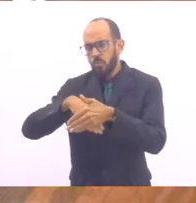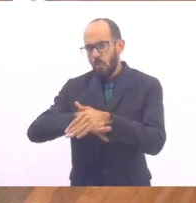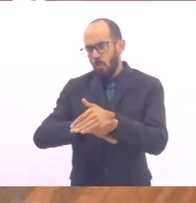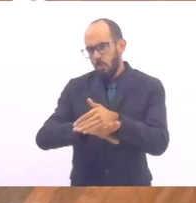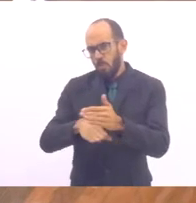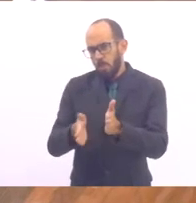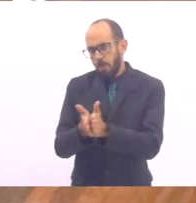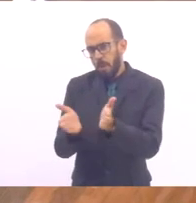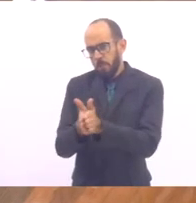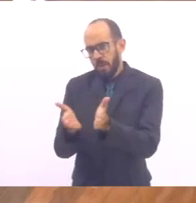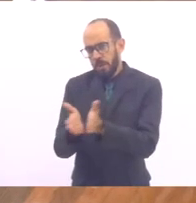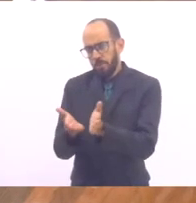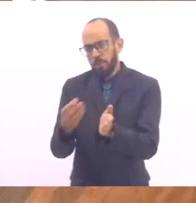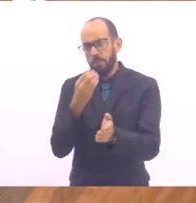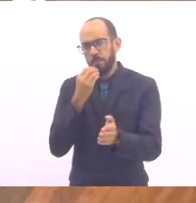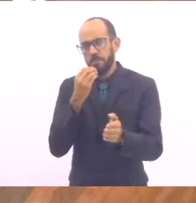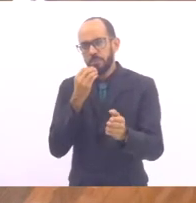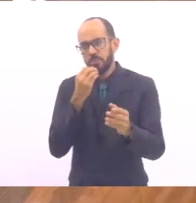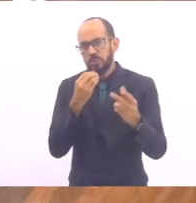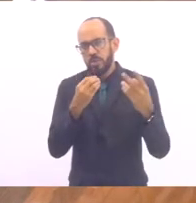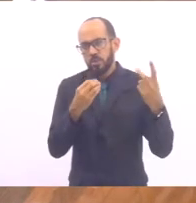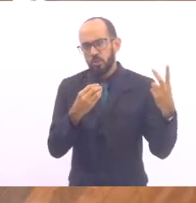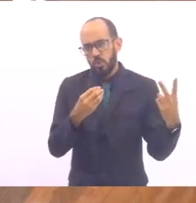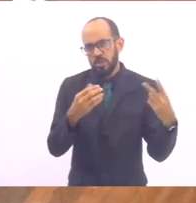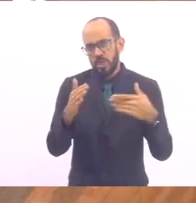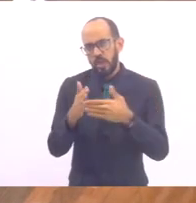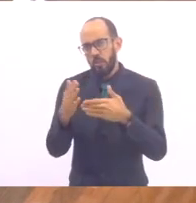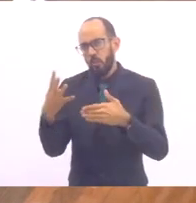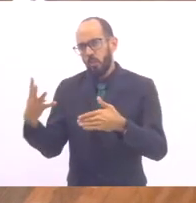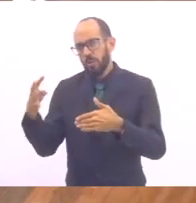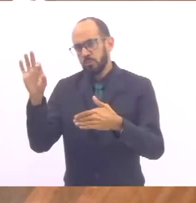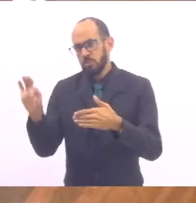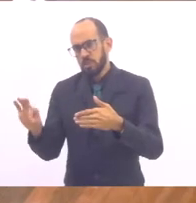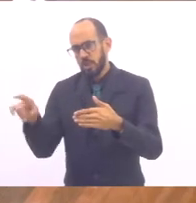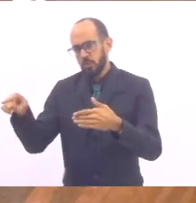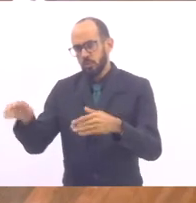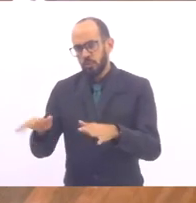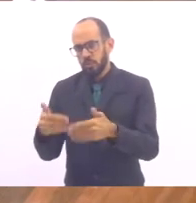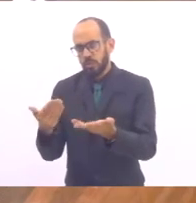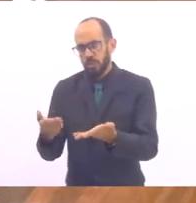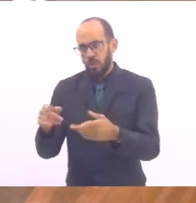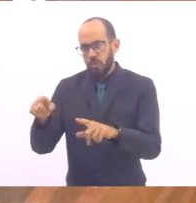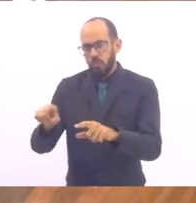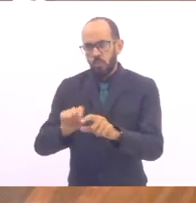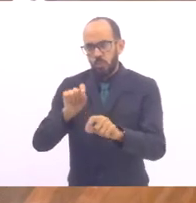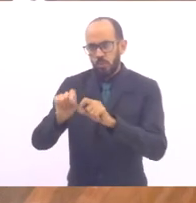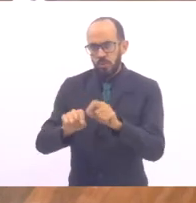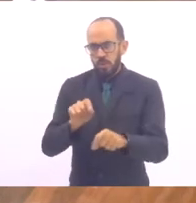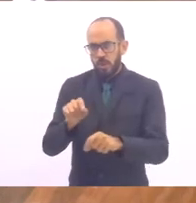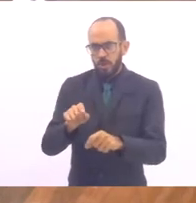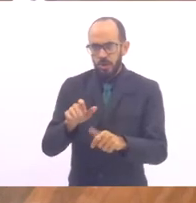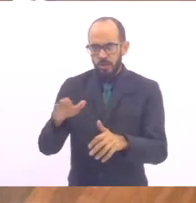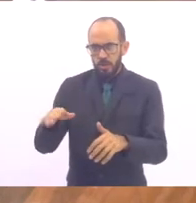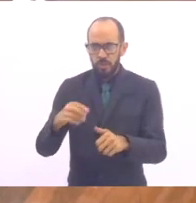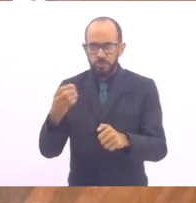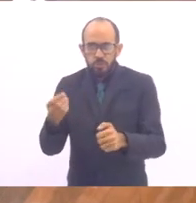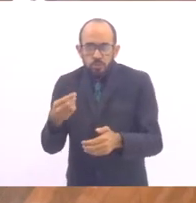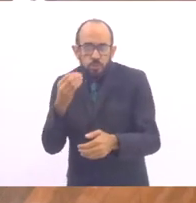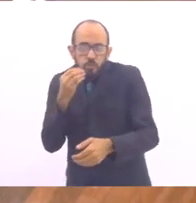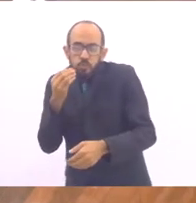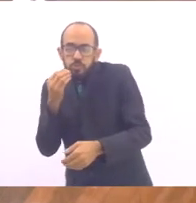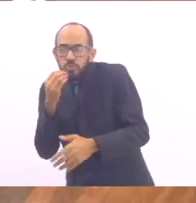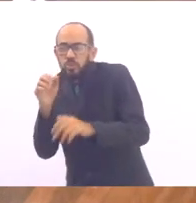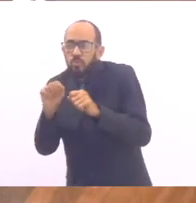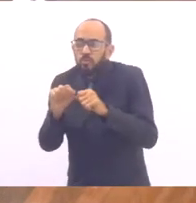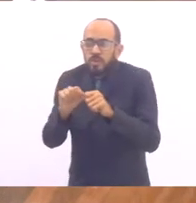entre 2% e 4%. A maioria dos segmentos aqui, o Estado do Rio aplica 2%. Nós não poderíamos fazer